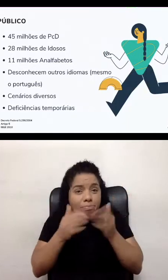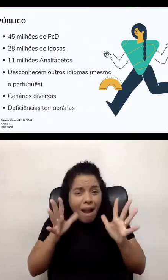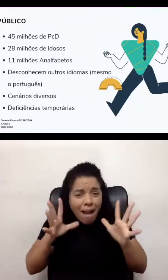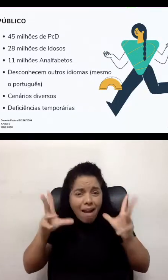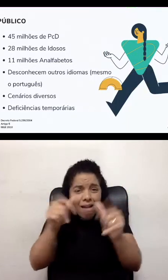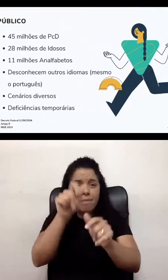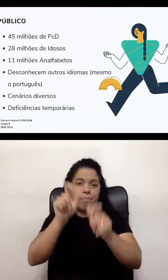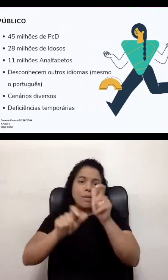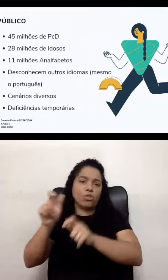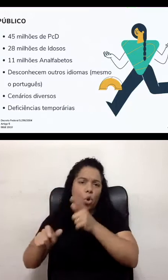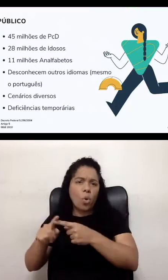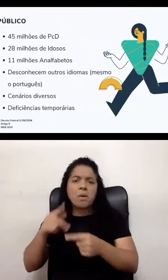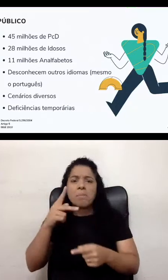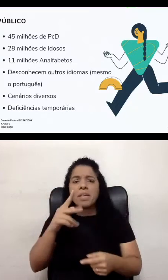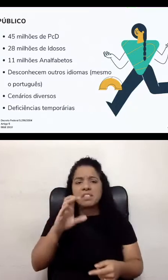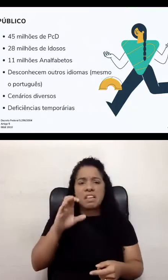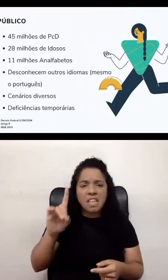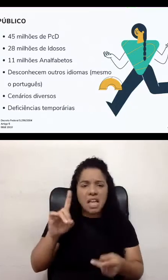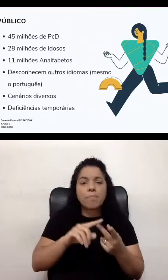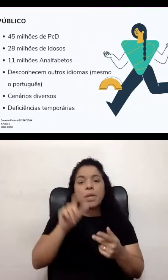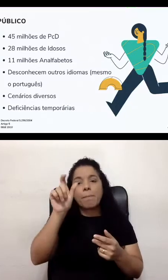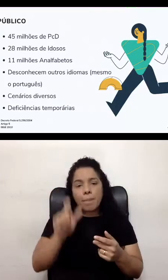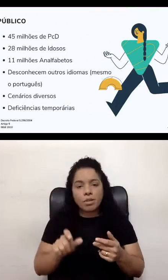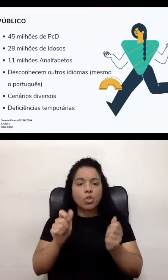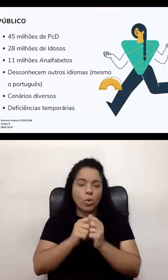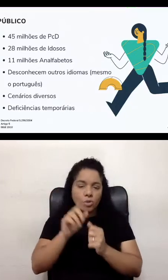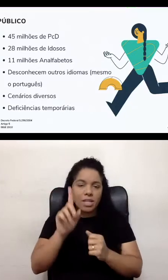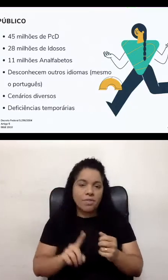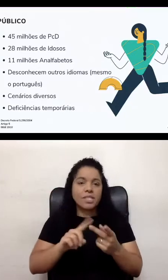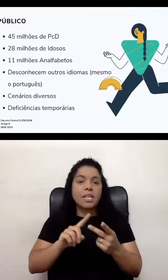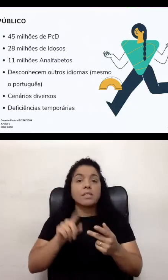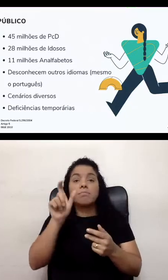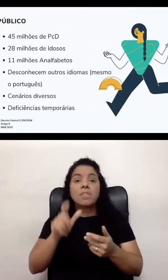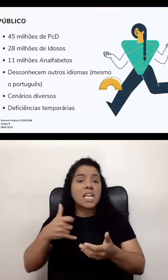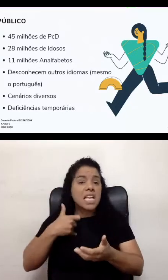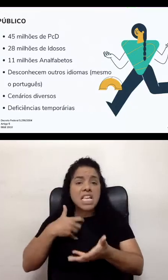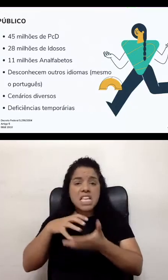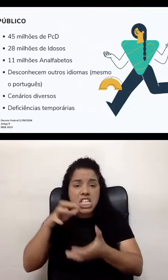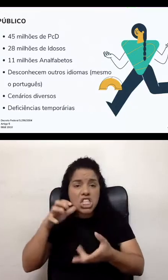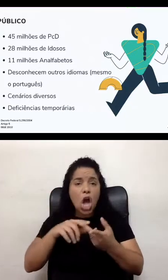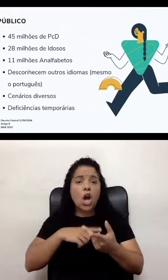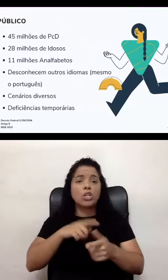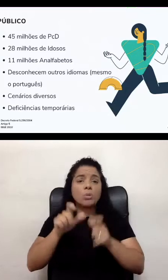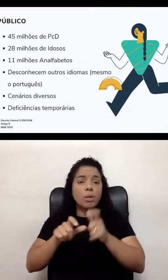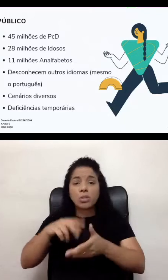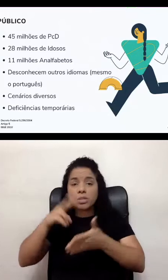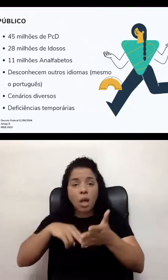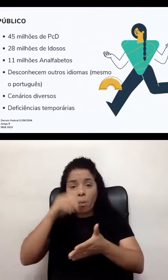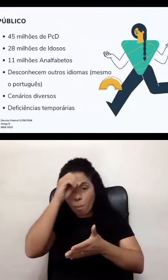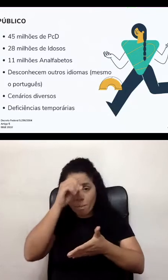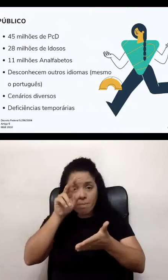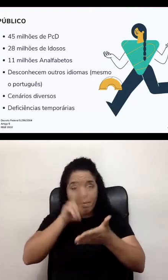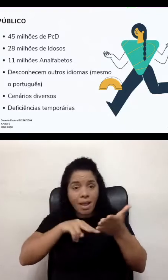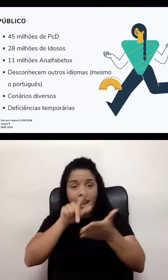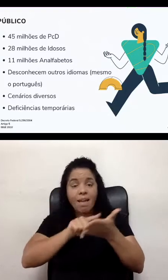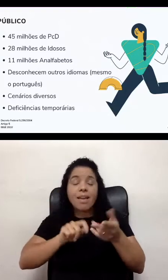pessoas, sejam PCDs, pessoas com deficiência, sejam idosos, sejam analfabetos, enfim. Olha que